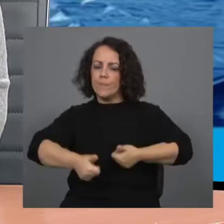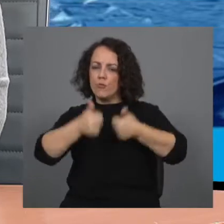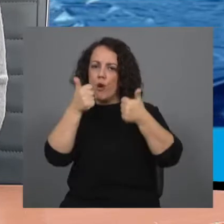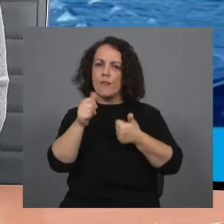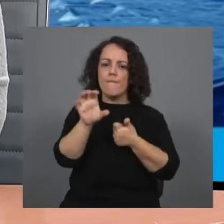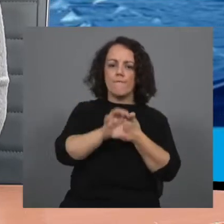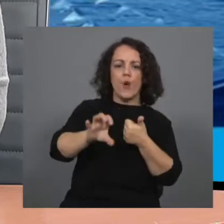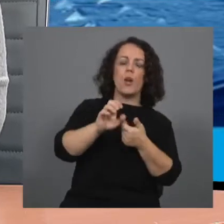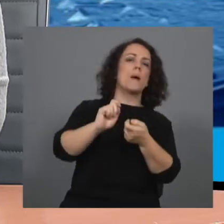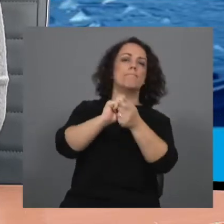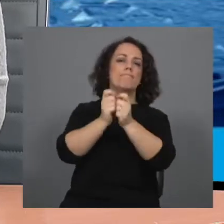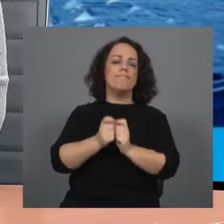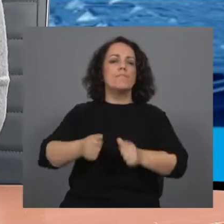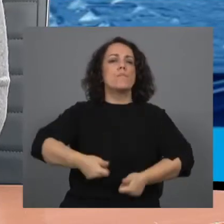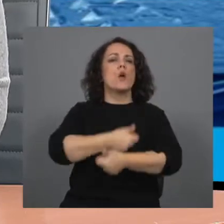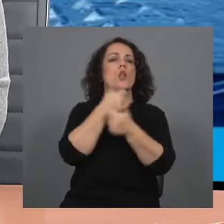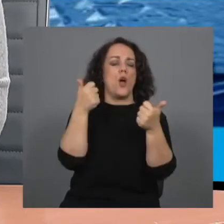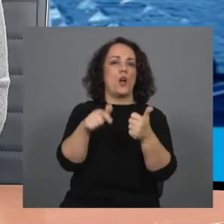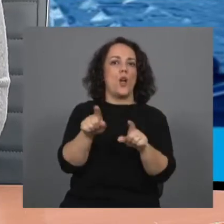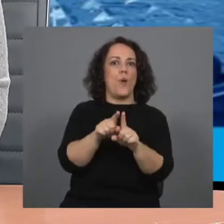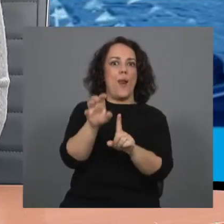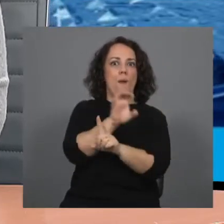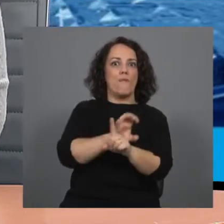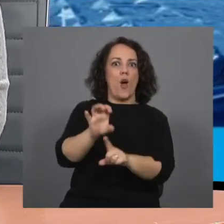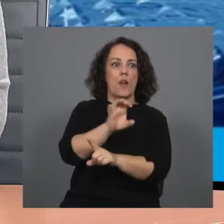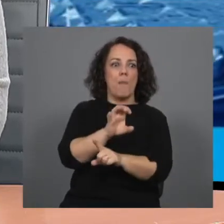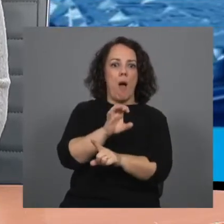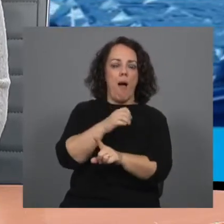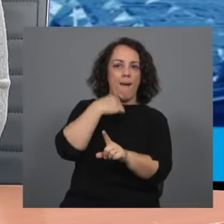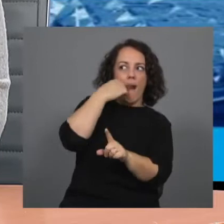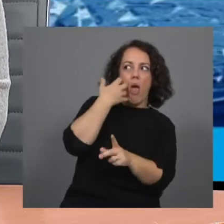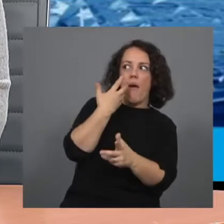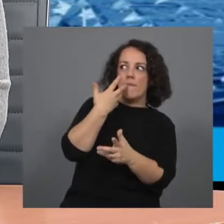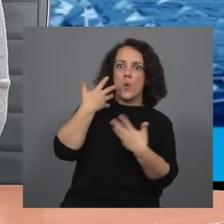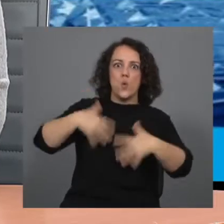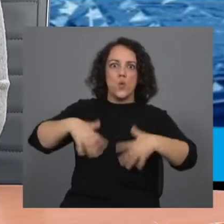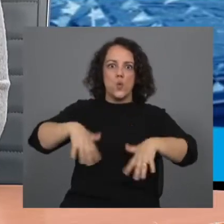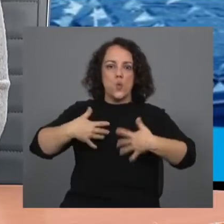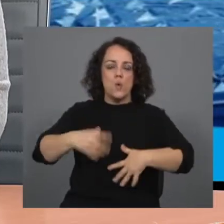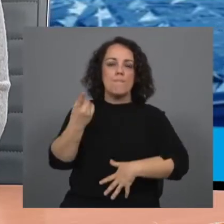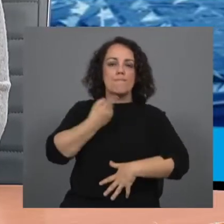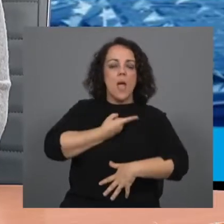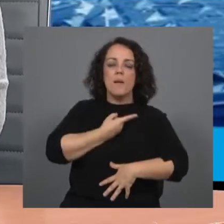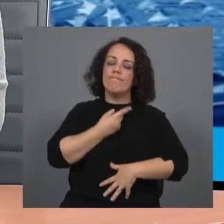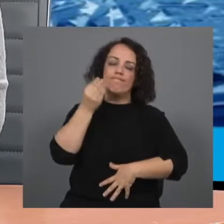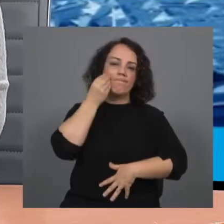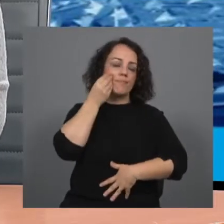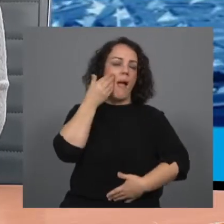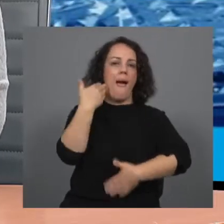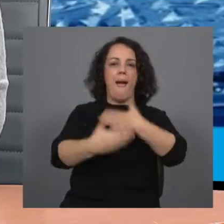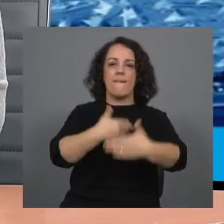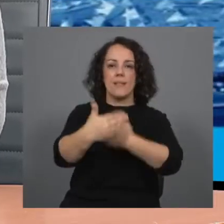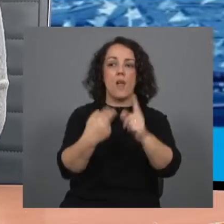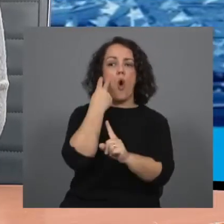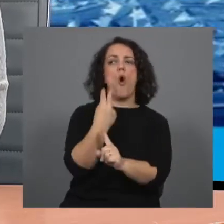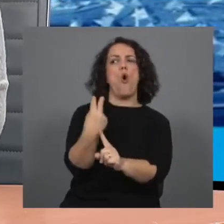mais uma vez estamos neste ponto, não é? Este ponto grave, agudo que estamos a viver agora, obriga-nos a andar para a frente, a avaliar o que foi para trás,